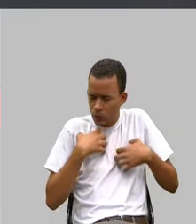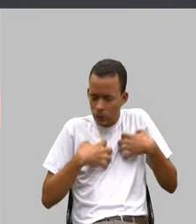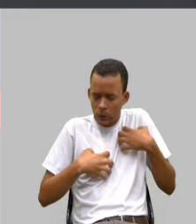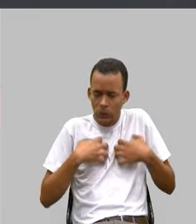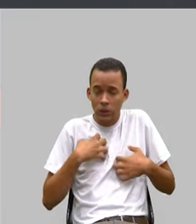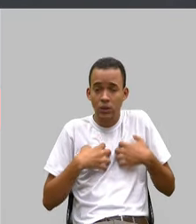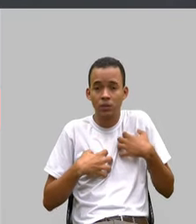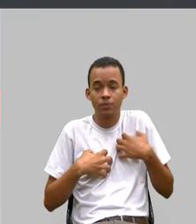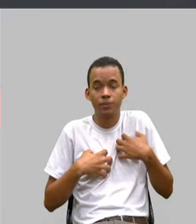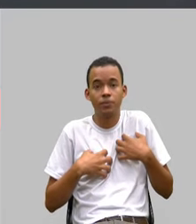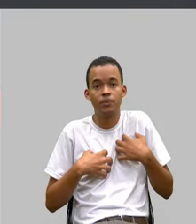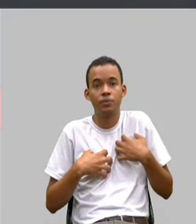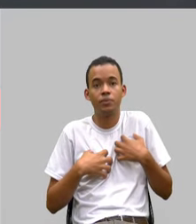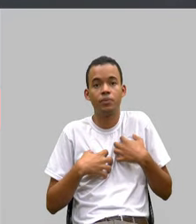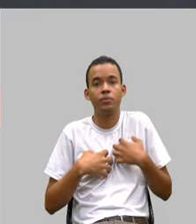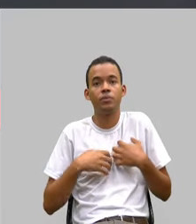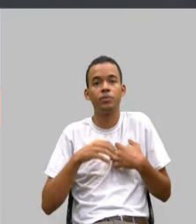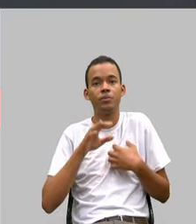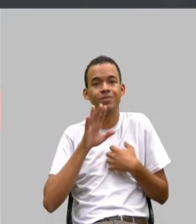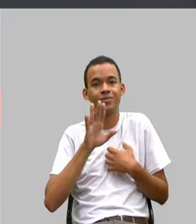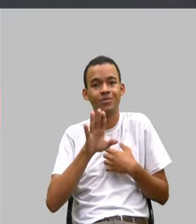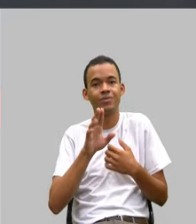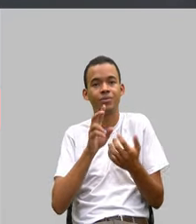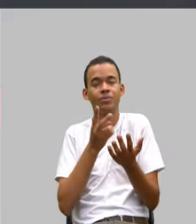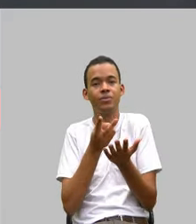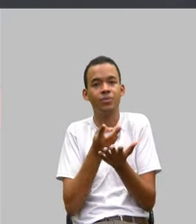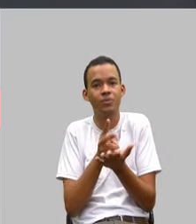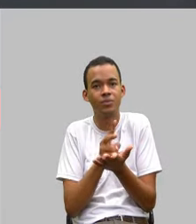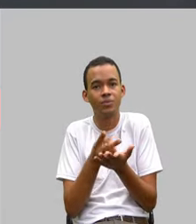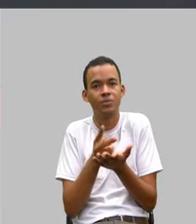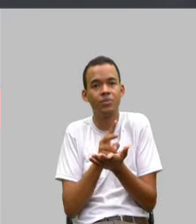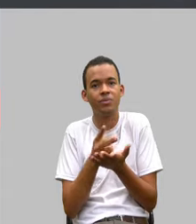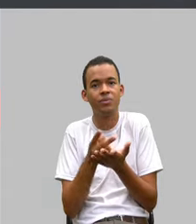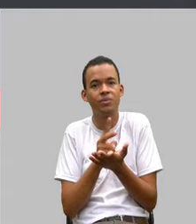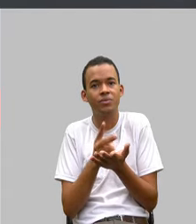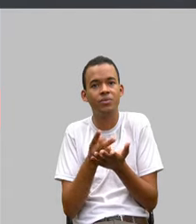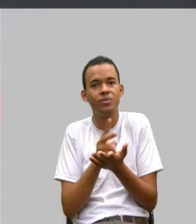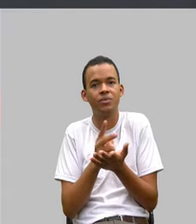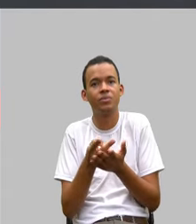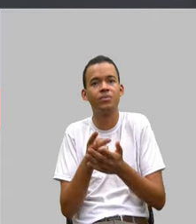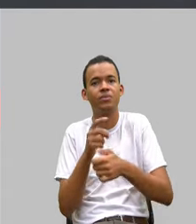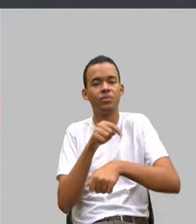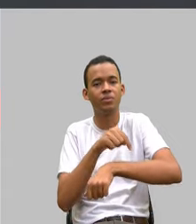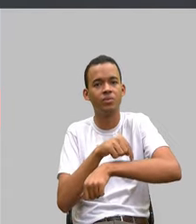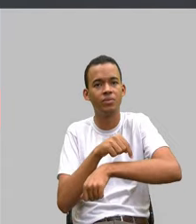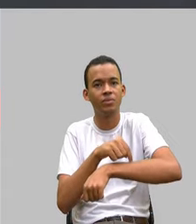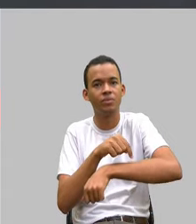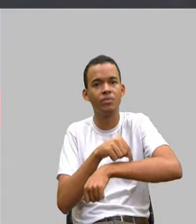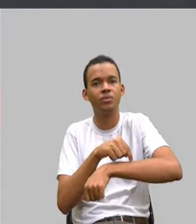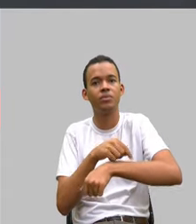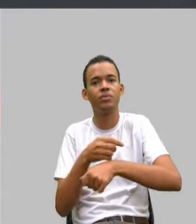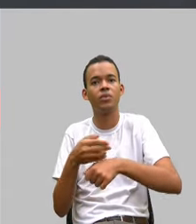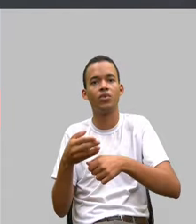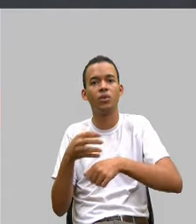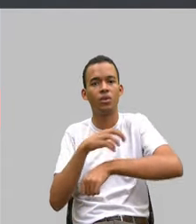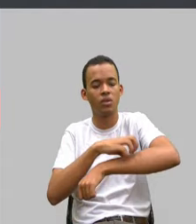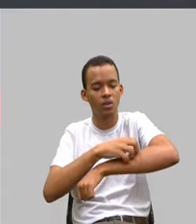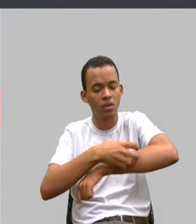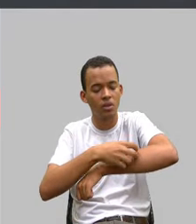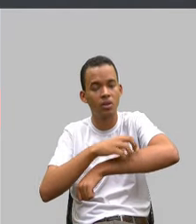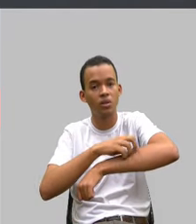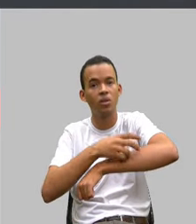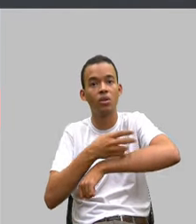não teve nenhuma convulsão enquanto ele estava fazendo tratamento de queimadura